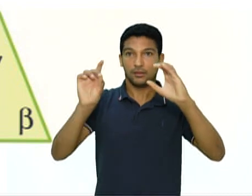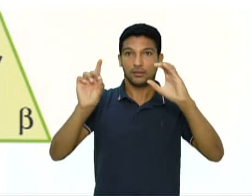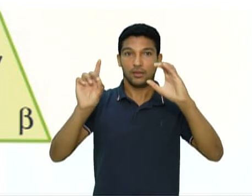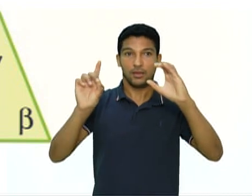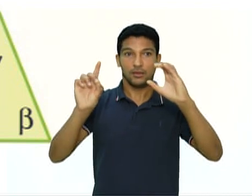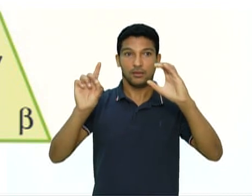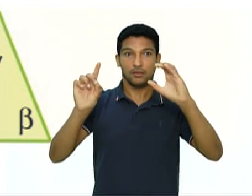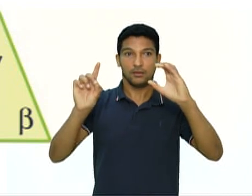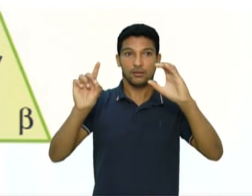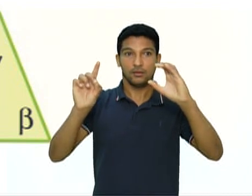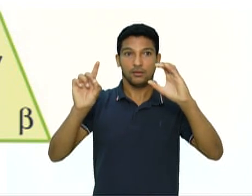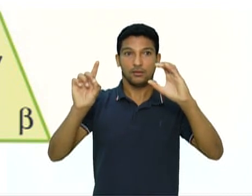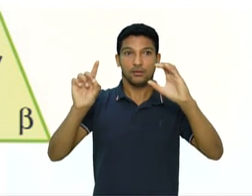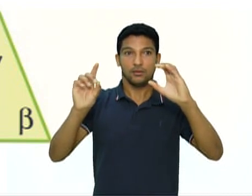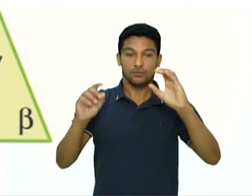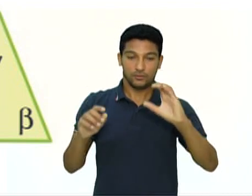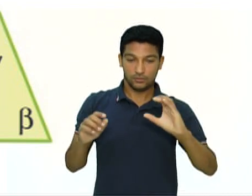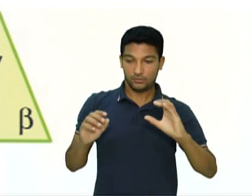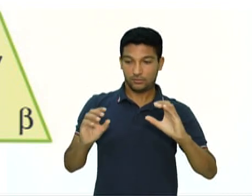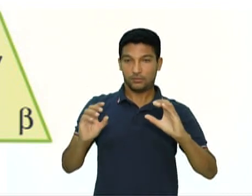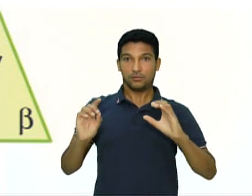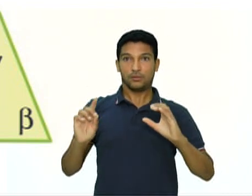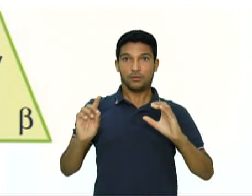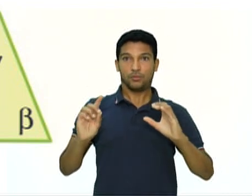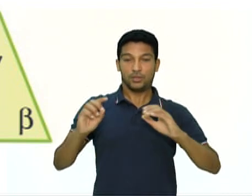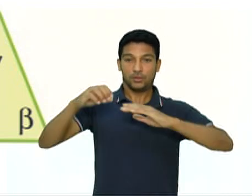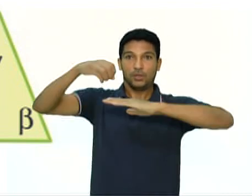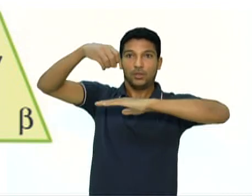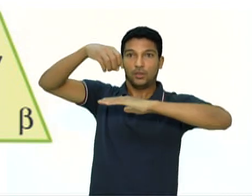ao C', D'. A projeção é idêntico